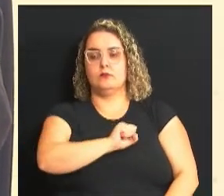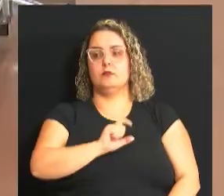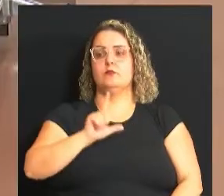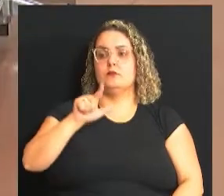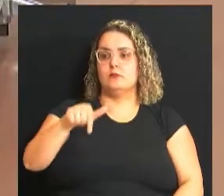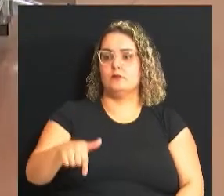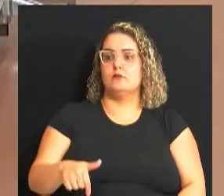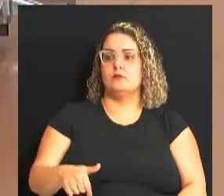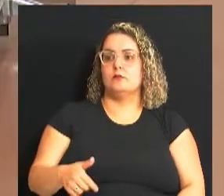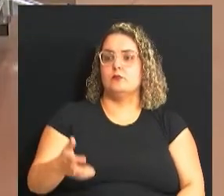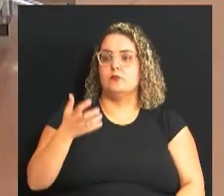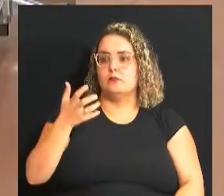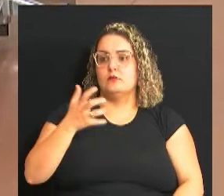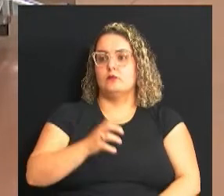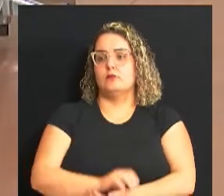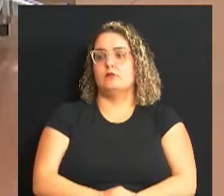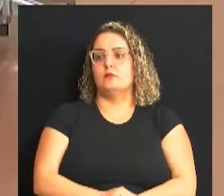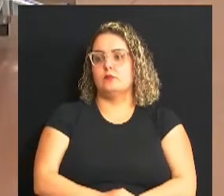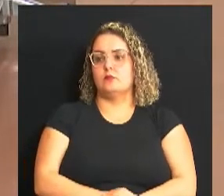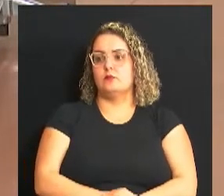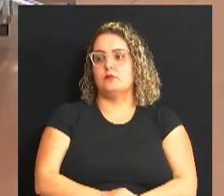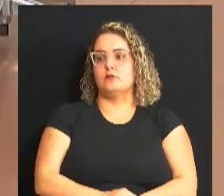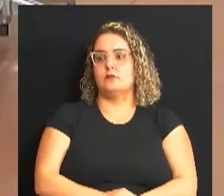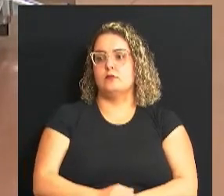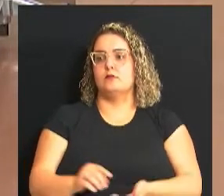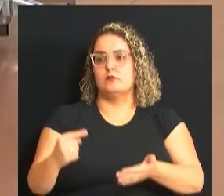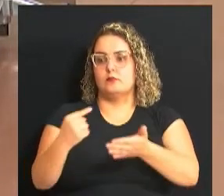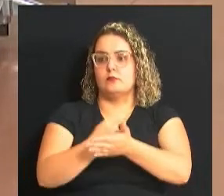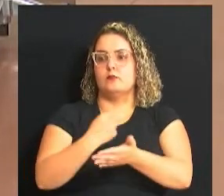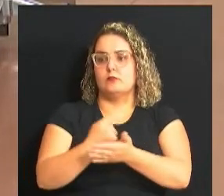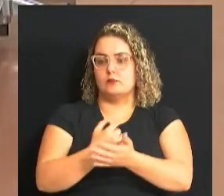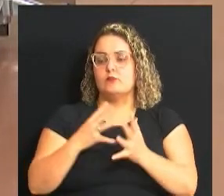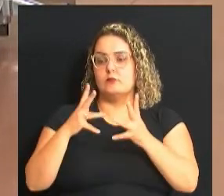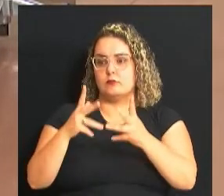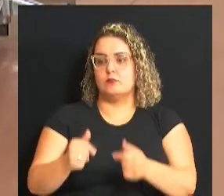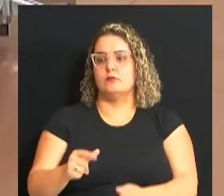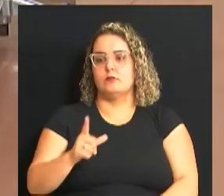eu queria que, com as perguntas todas,